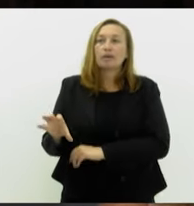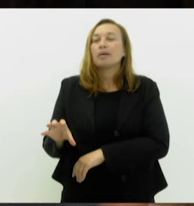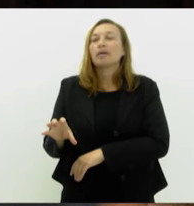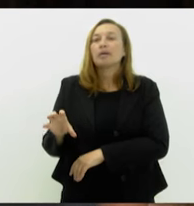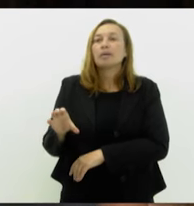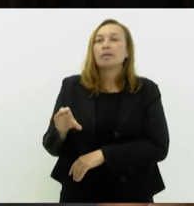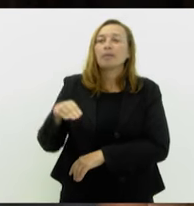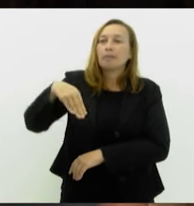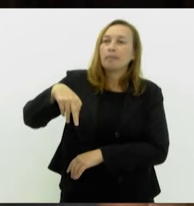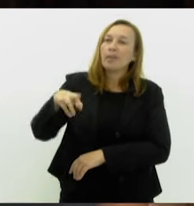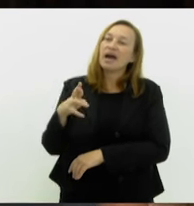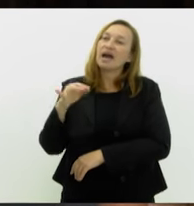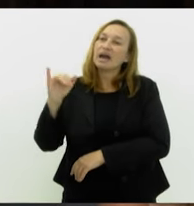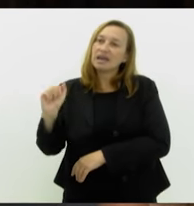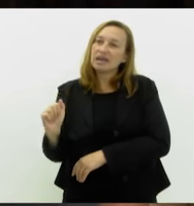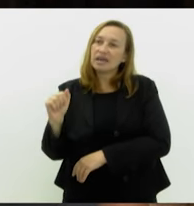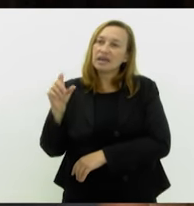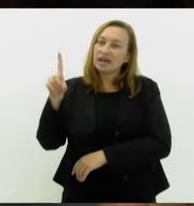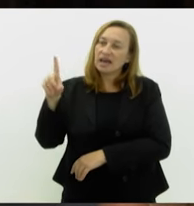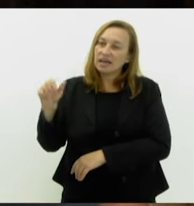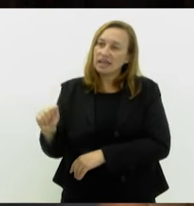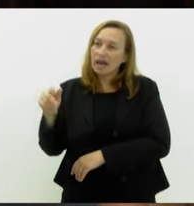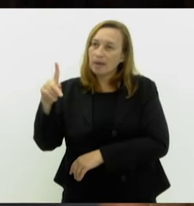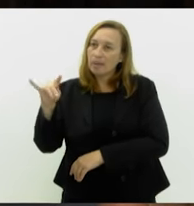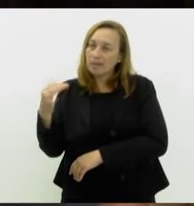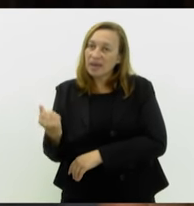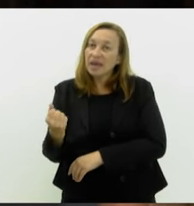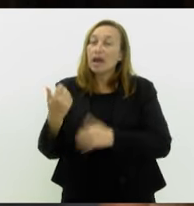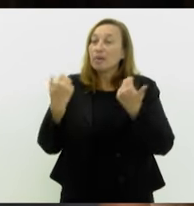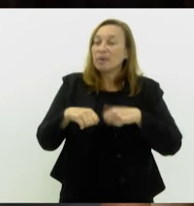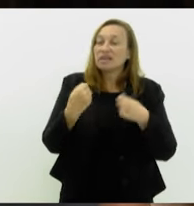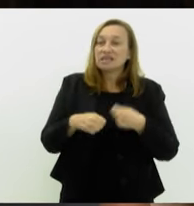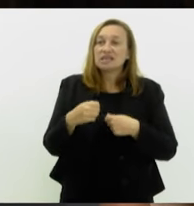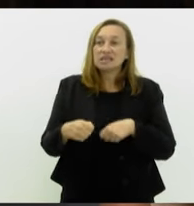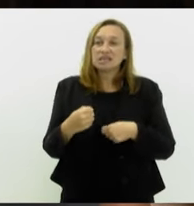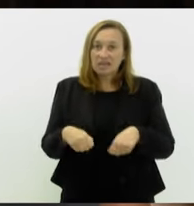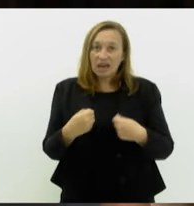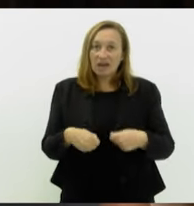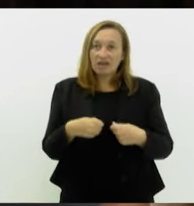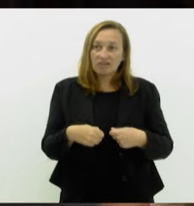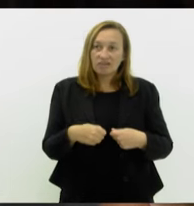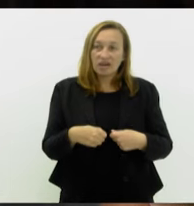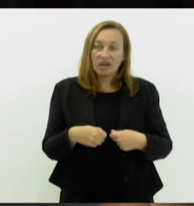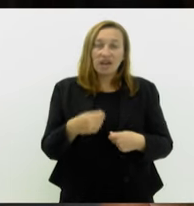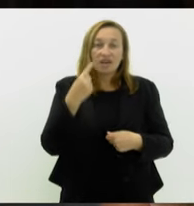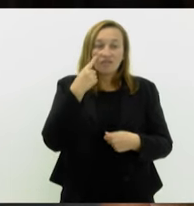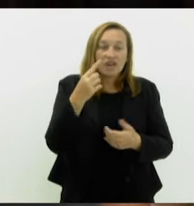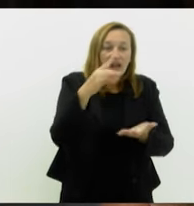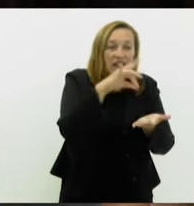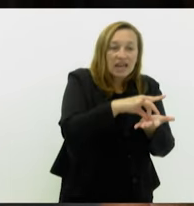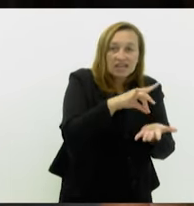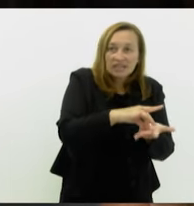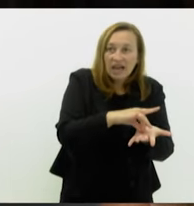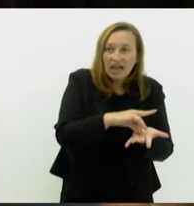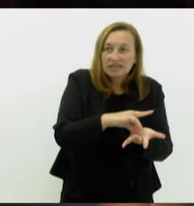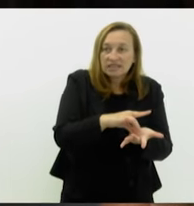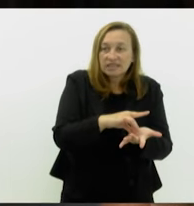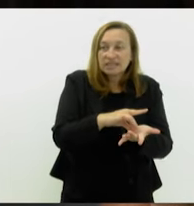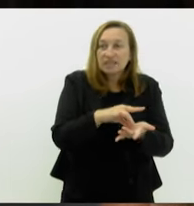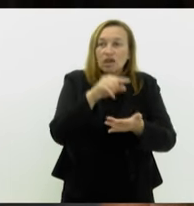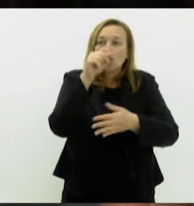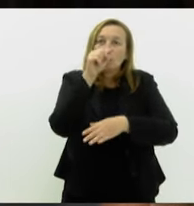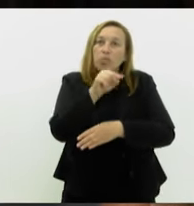expressar na lei o qual era as diferenças realidades diferentes realidades culturais políticas